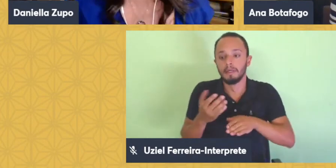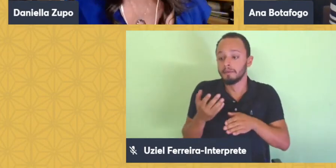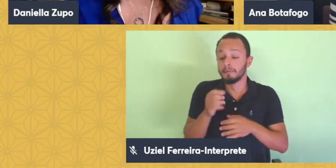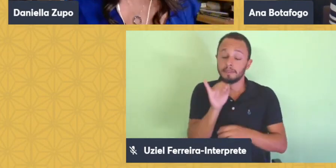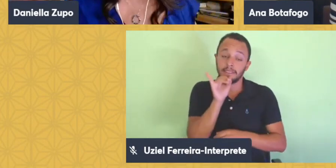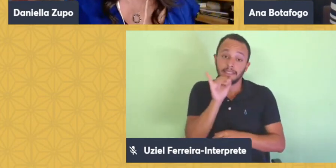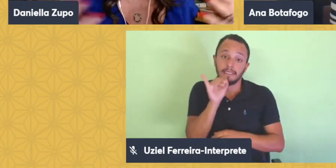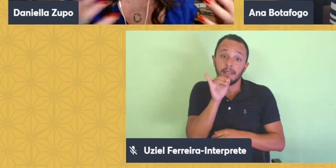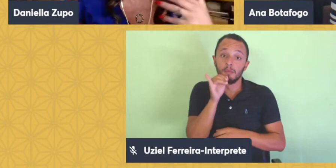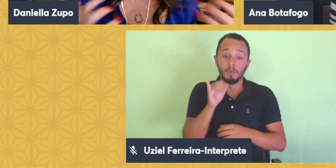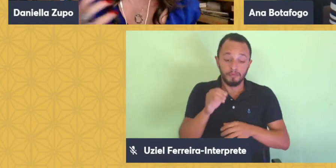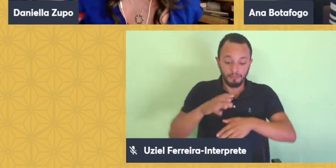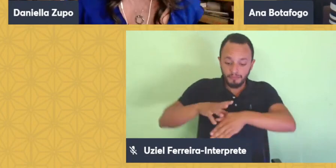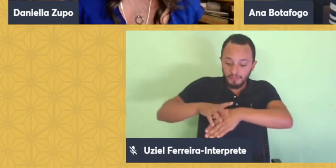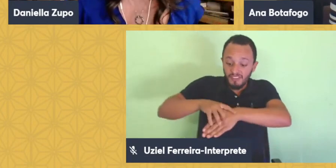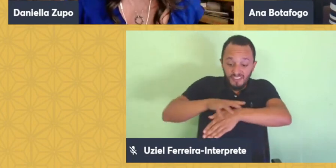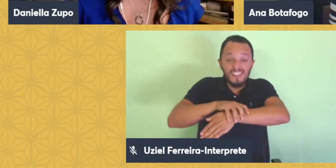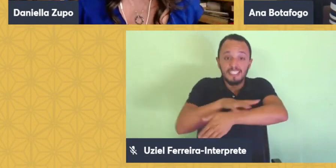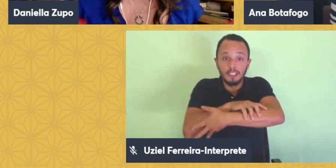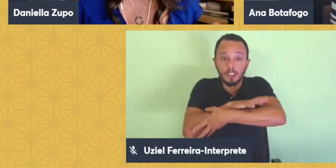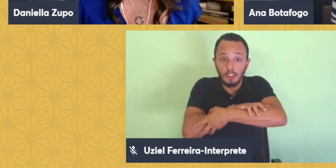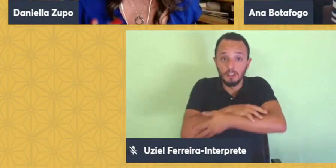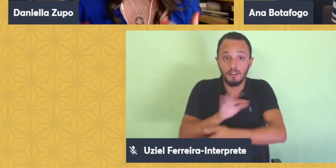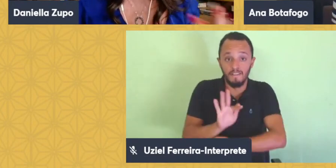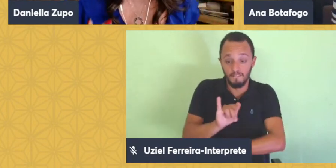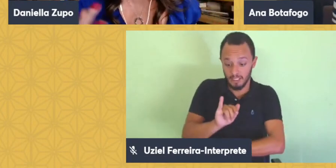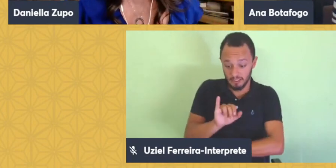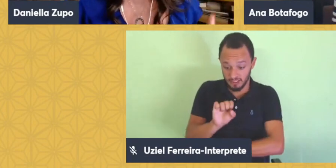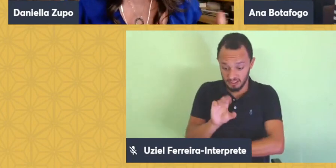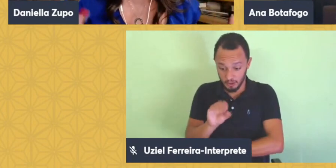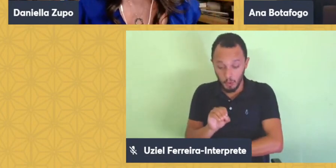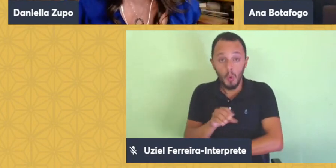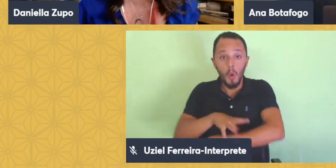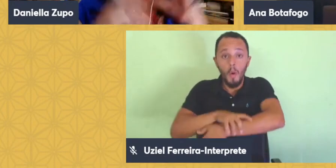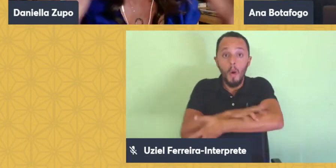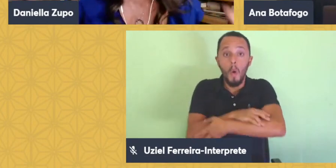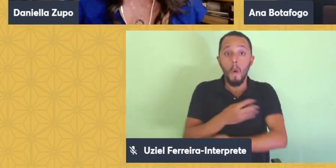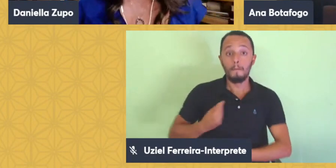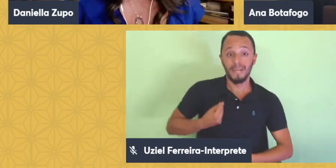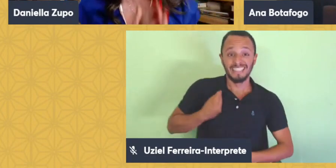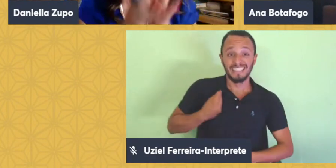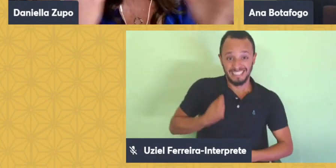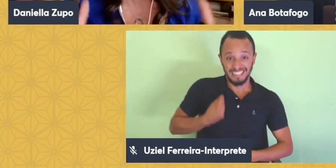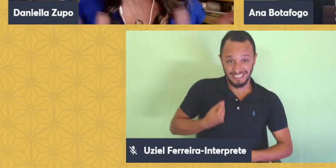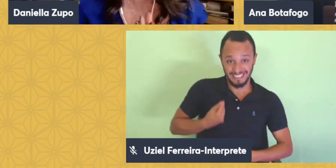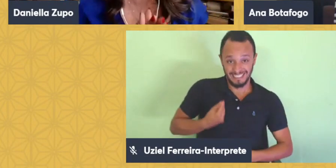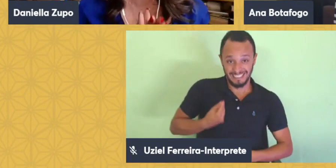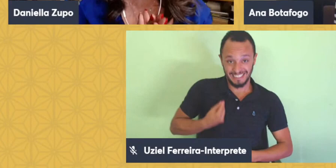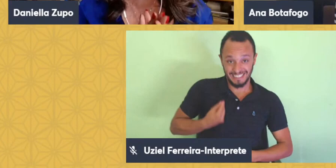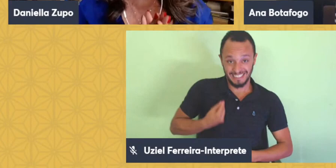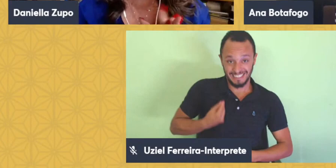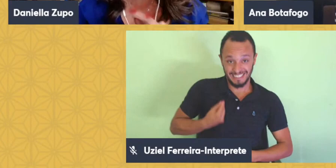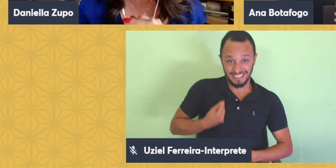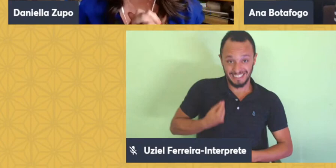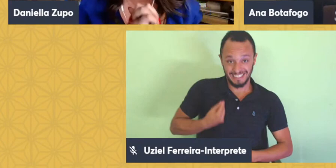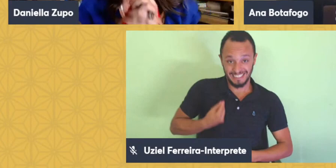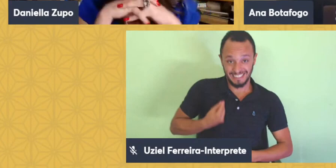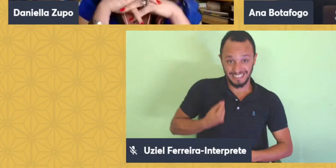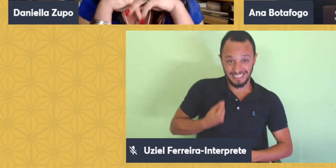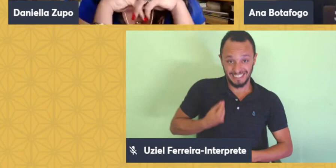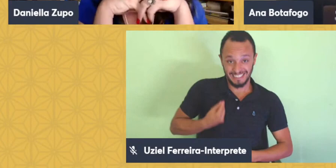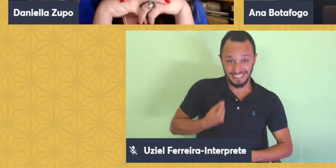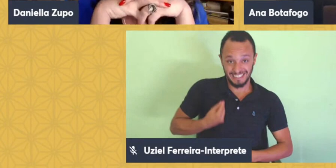físico e presencial e interr Oi nega E aí de repente as companhias tinha que como é que essa palavra realizaram isso